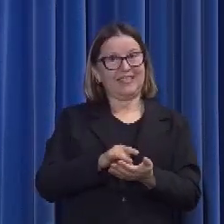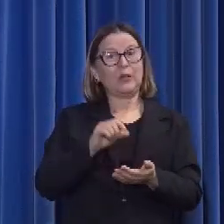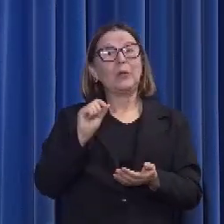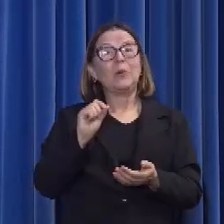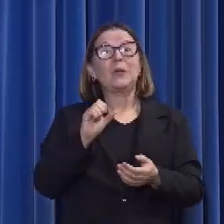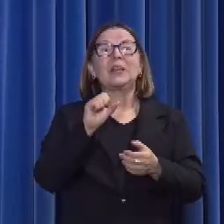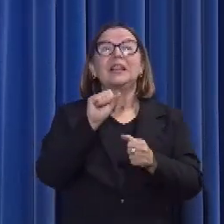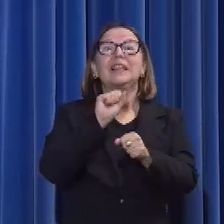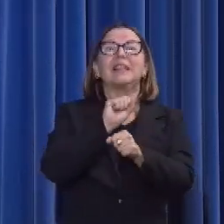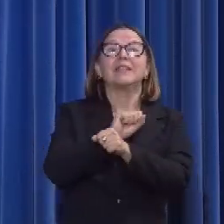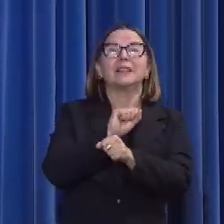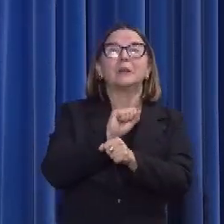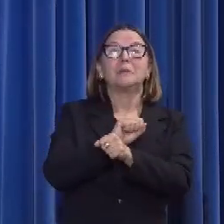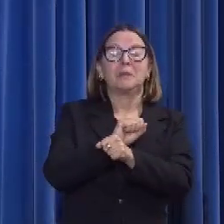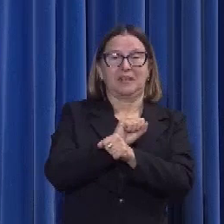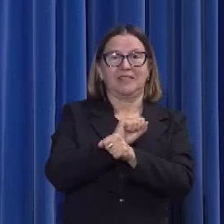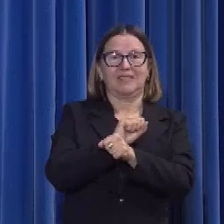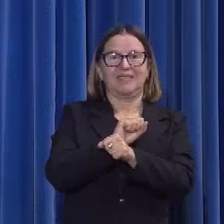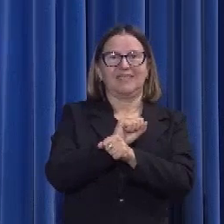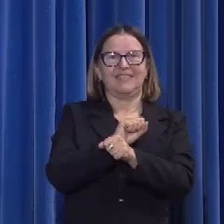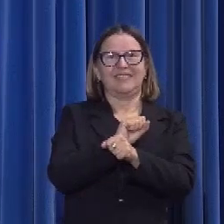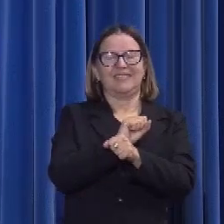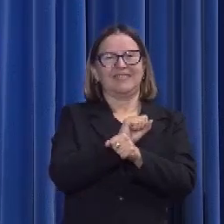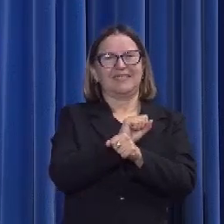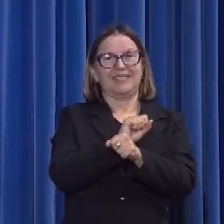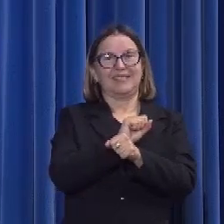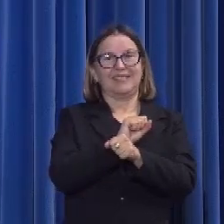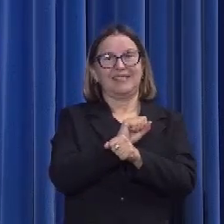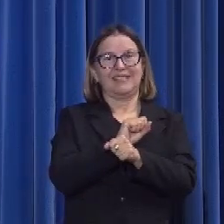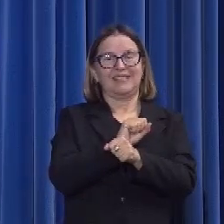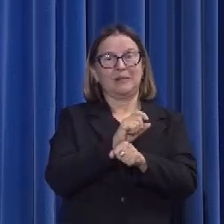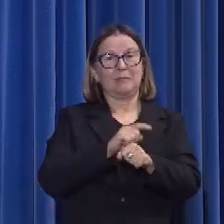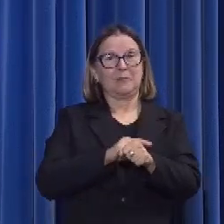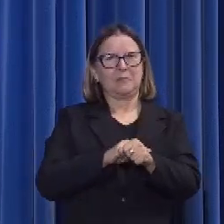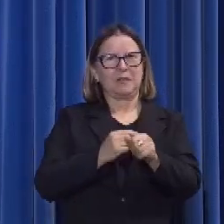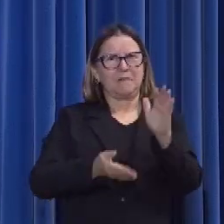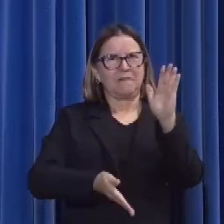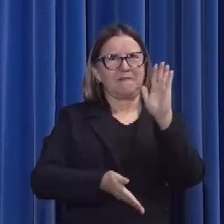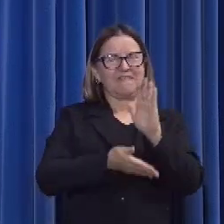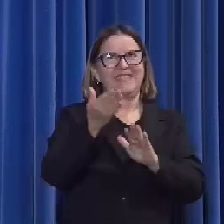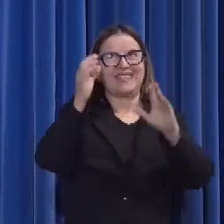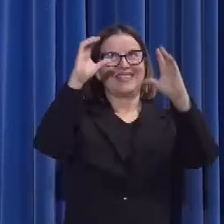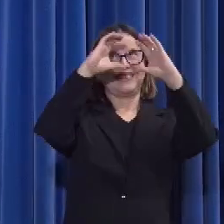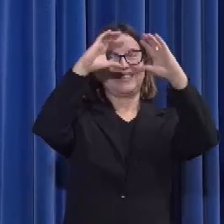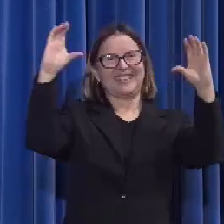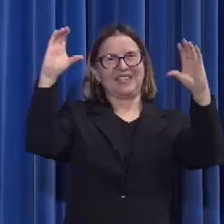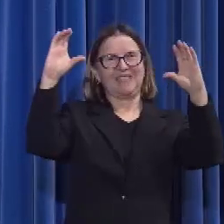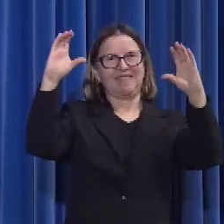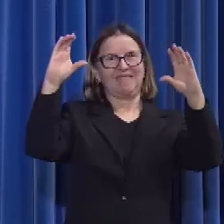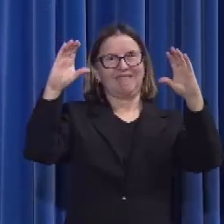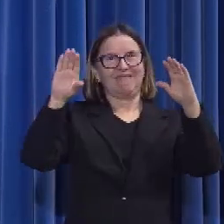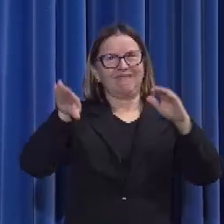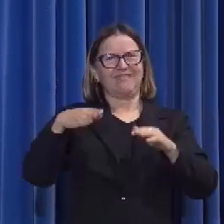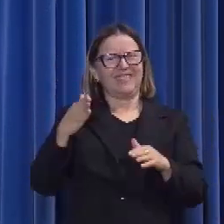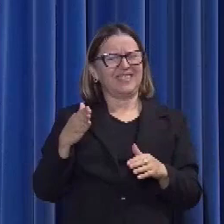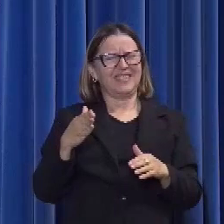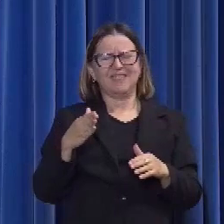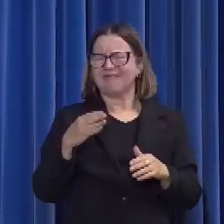espera, o que nos espera ao sair desse mundo aqui, nós íamos nos desapegar de muita